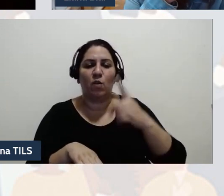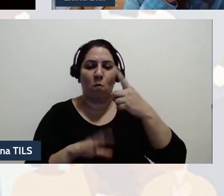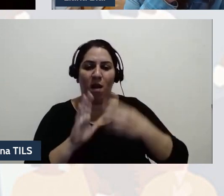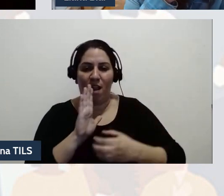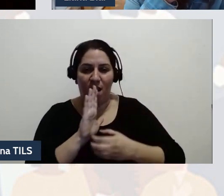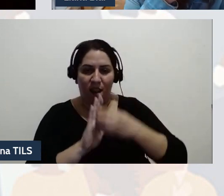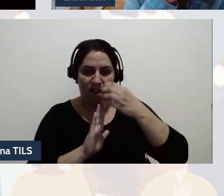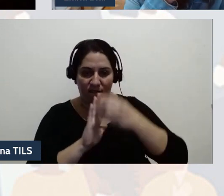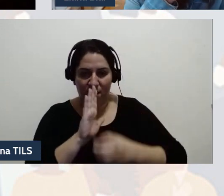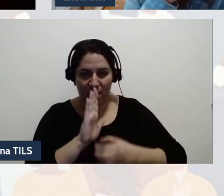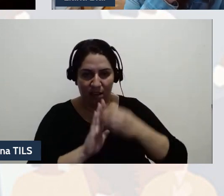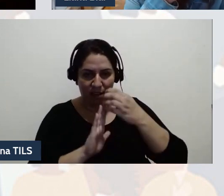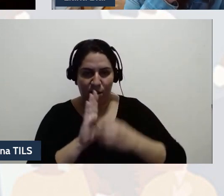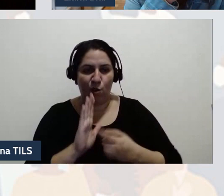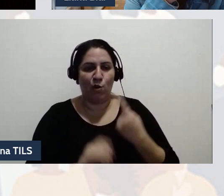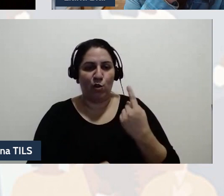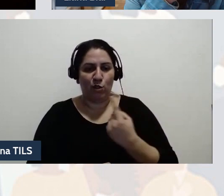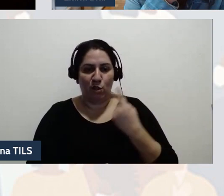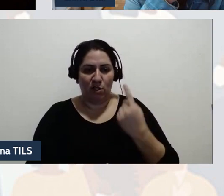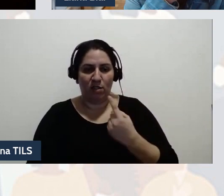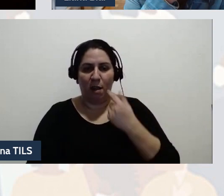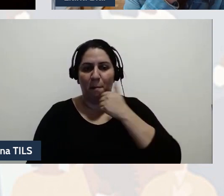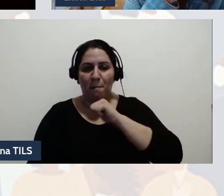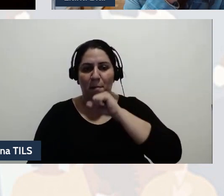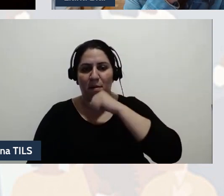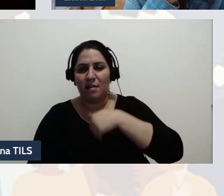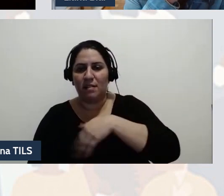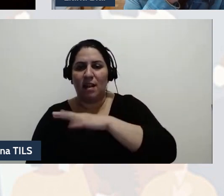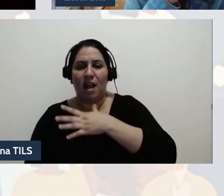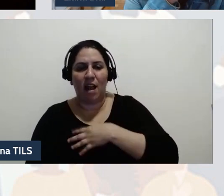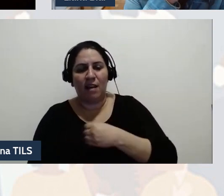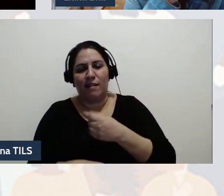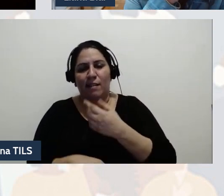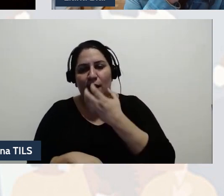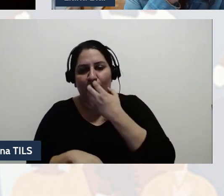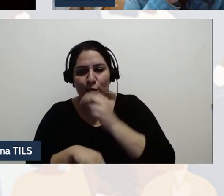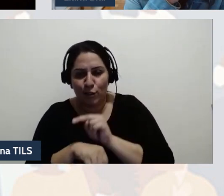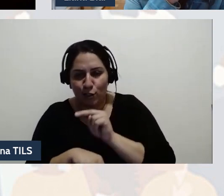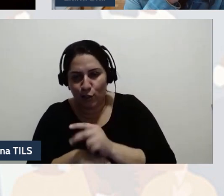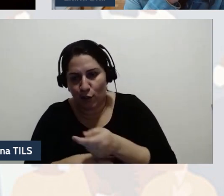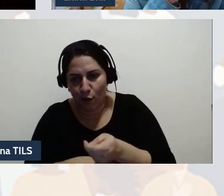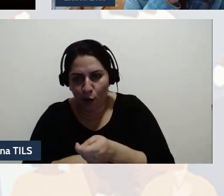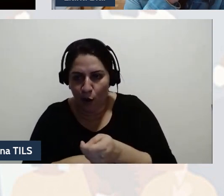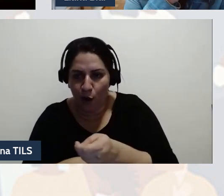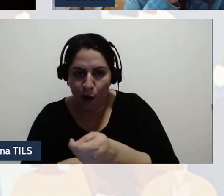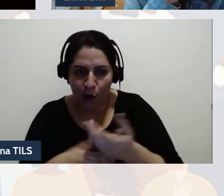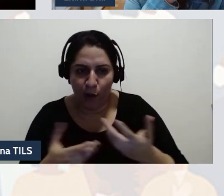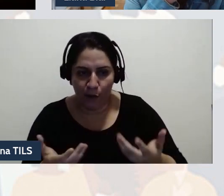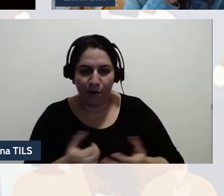elevador sozinho, enquanto a mãe sai para passear com o cachorro. Né? Então,